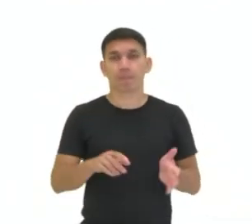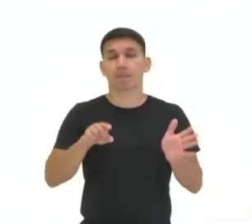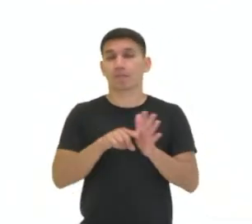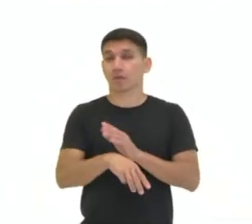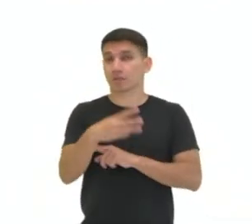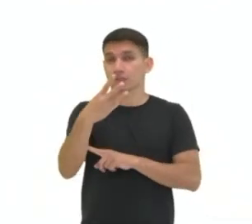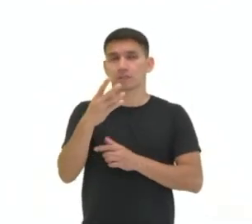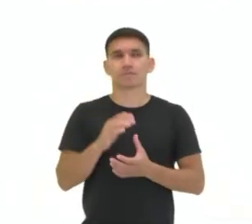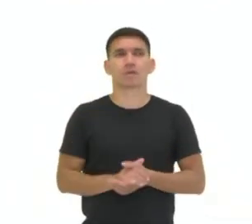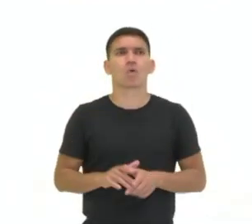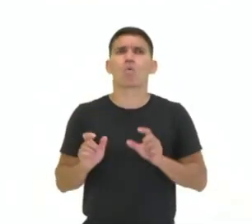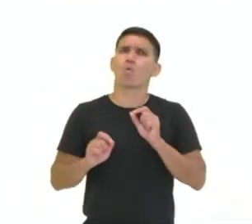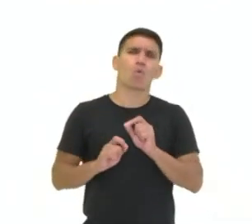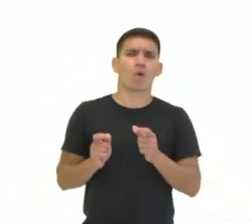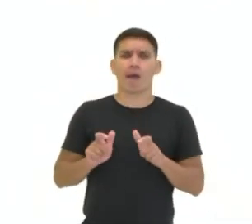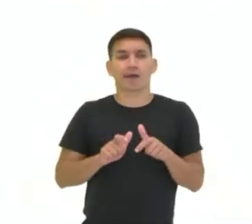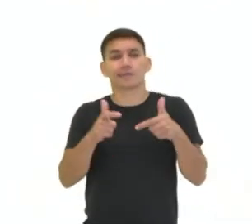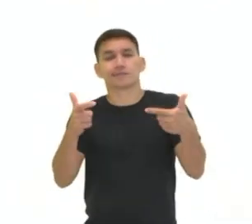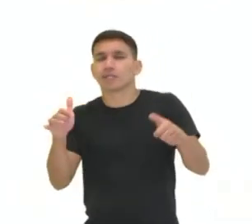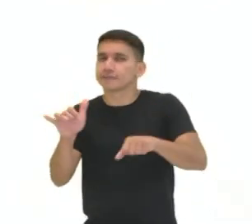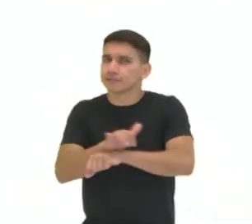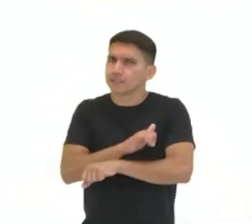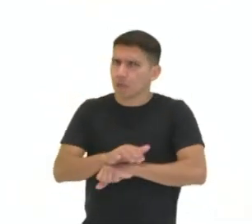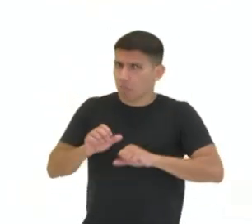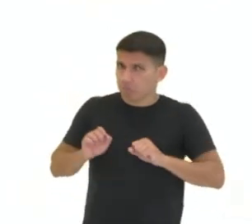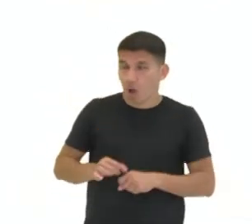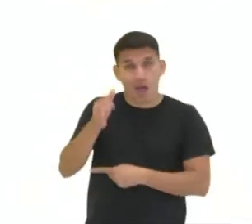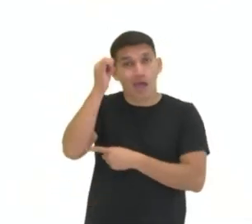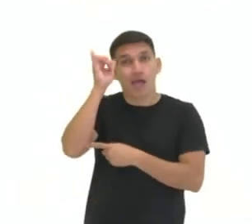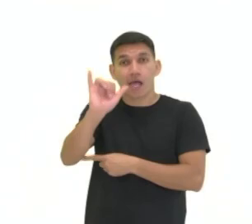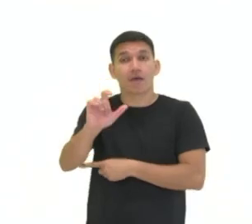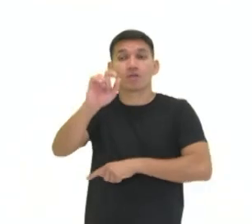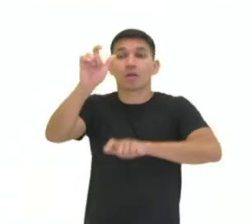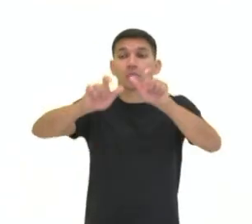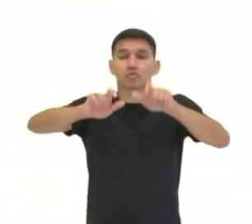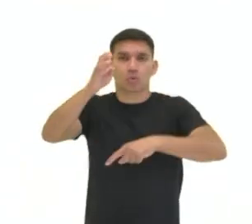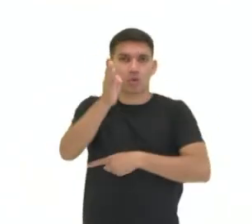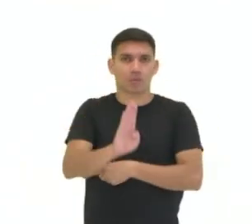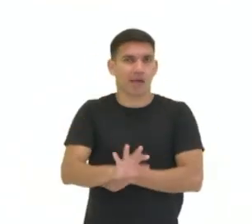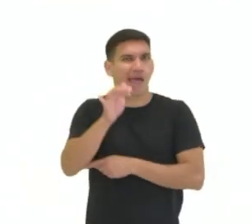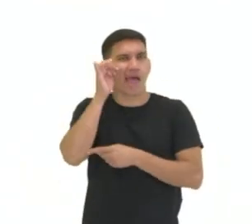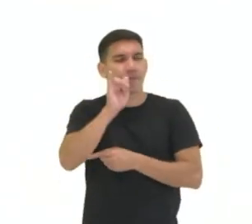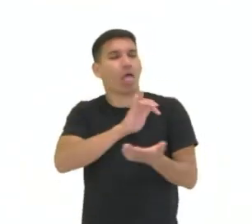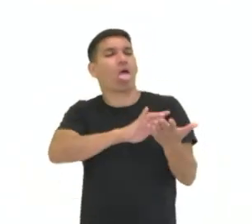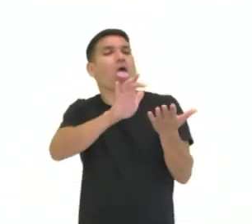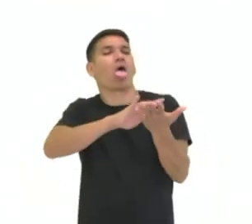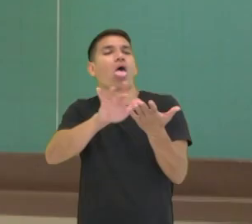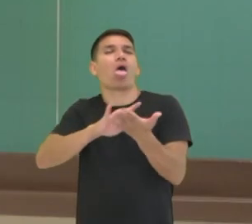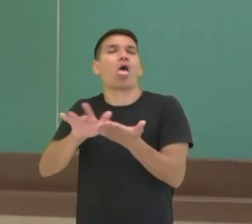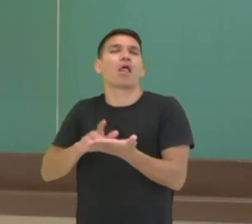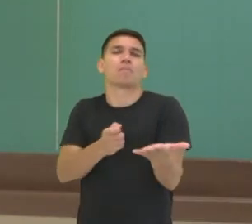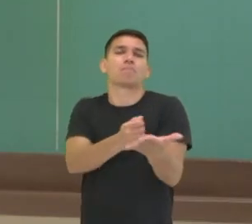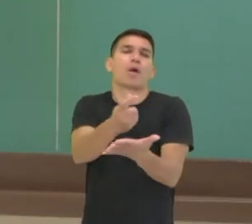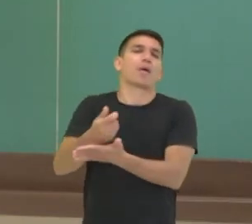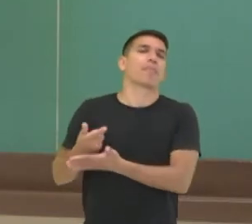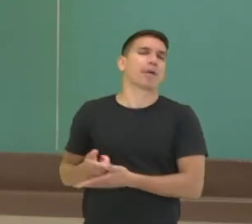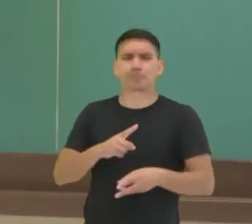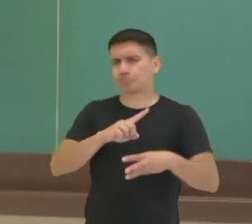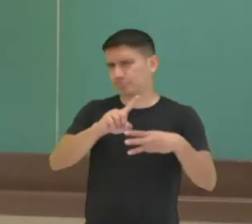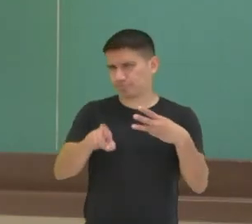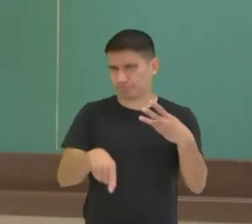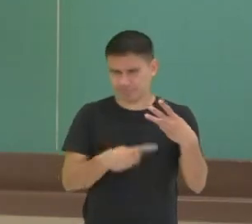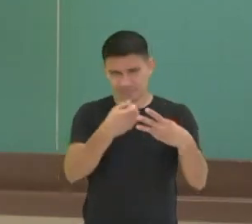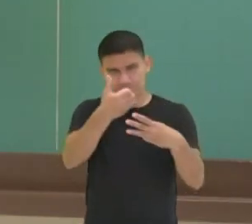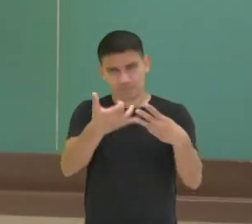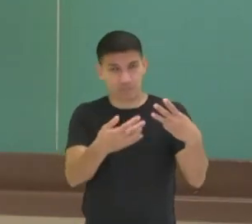ações podem ser sugeridas como formas de evitar que os brasileiros continuem gastando dinheiro por impulso? Então, 3 questões aí